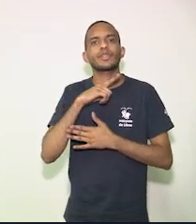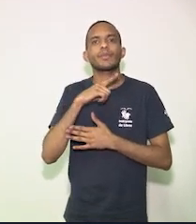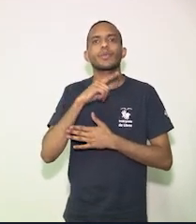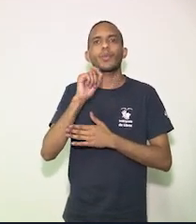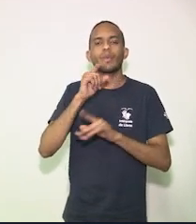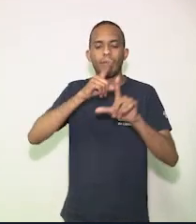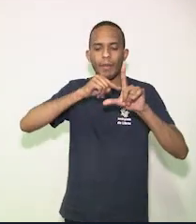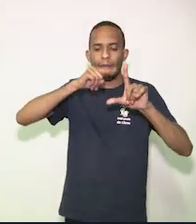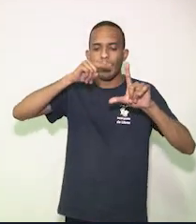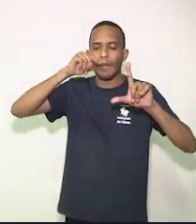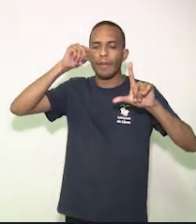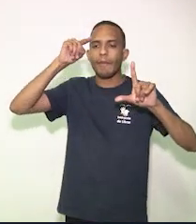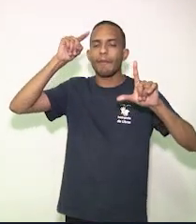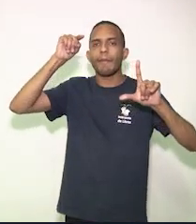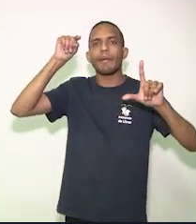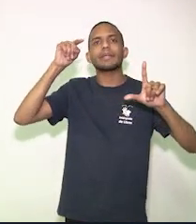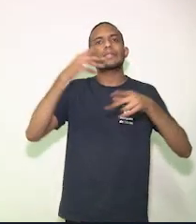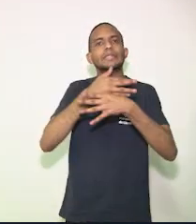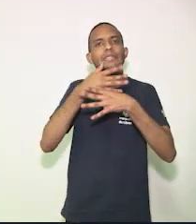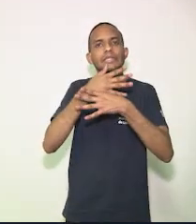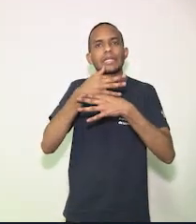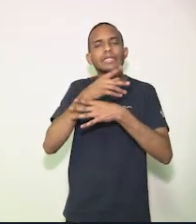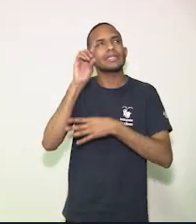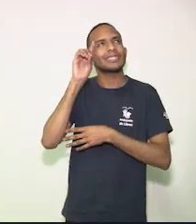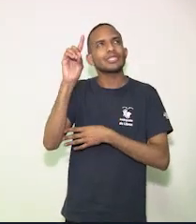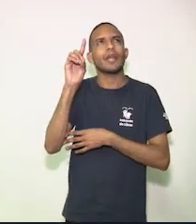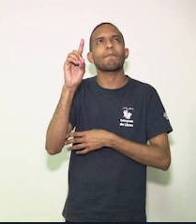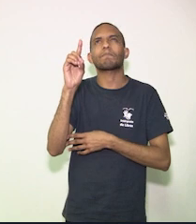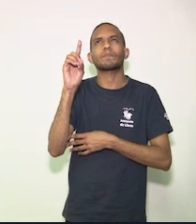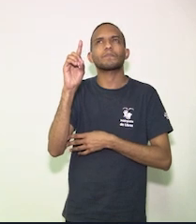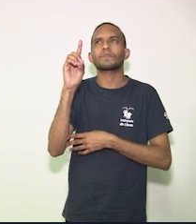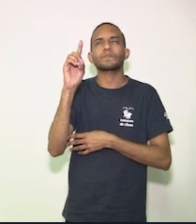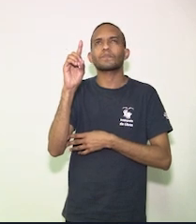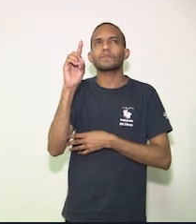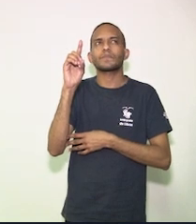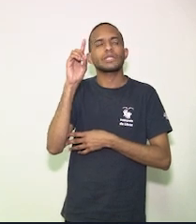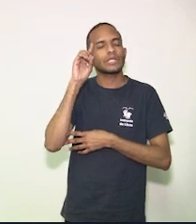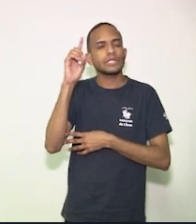Tivemos o pico de casos na cidade no dia